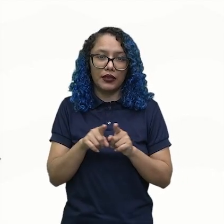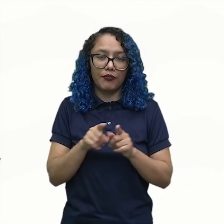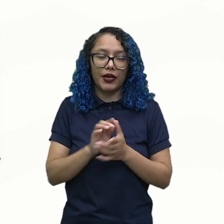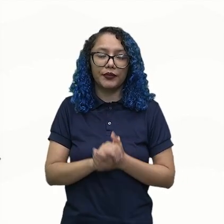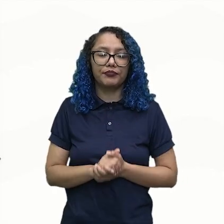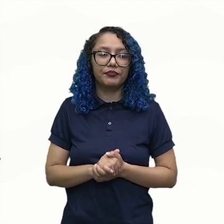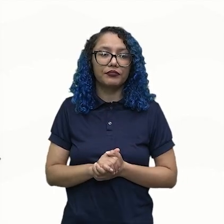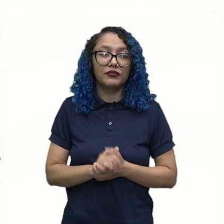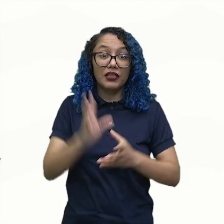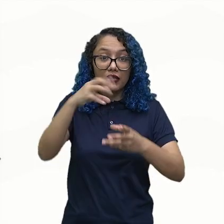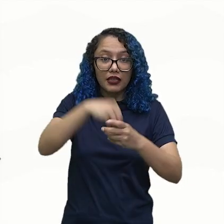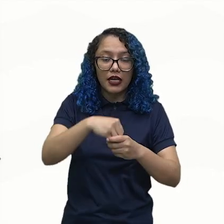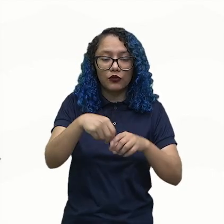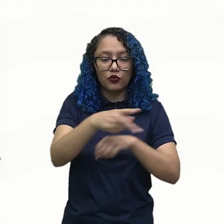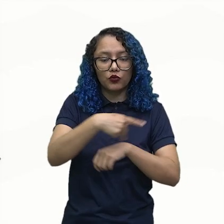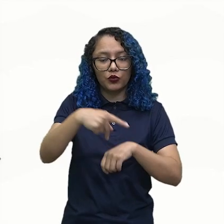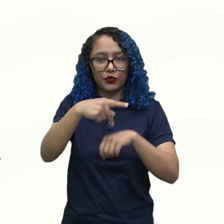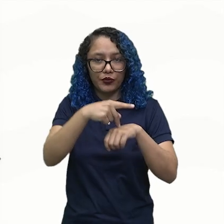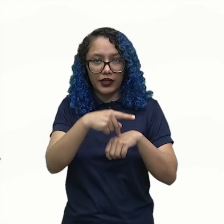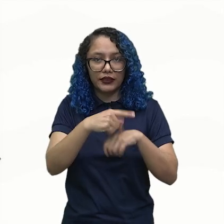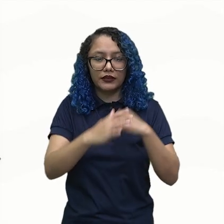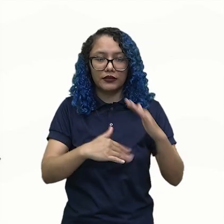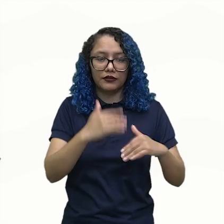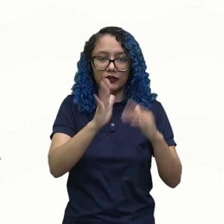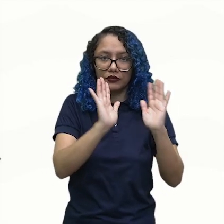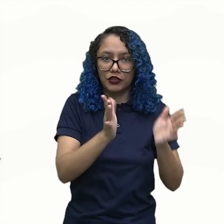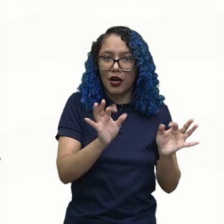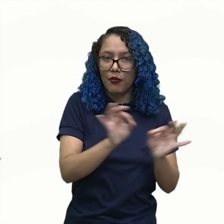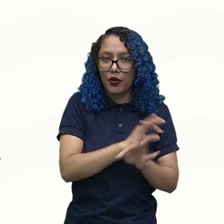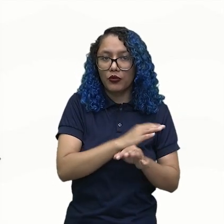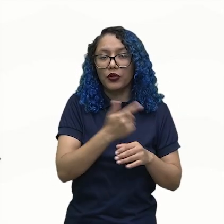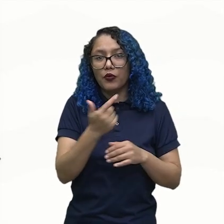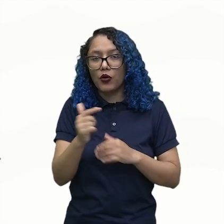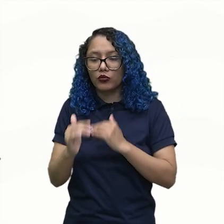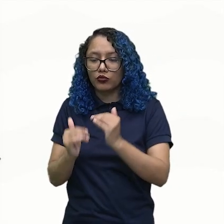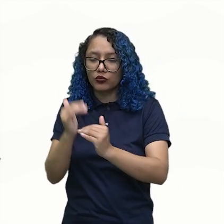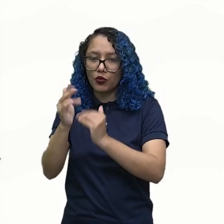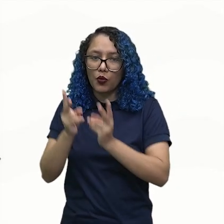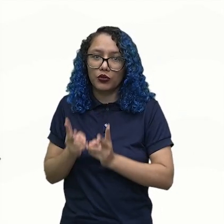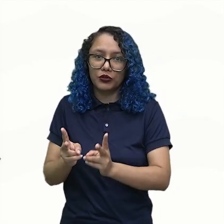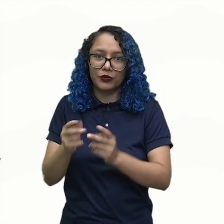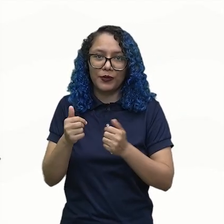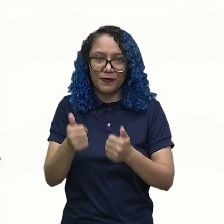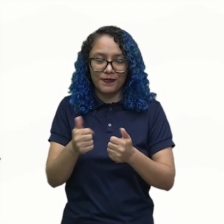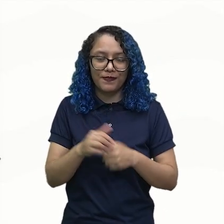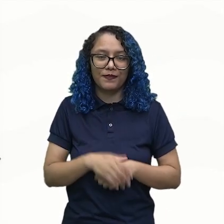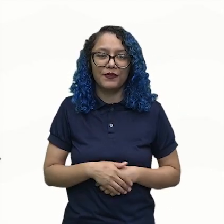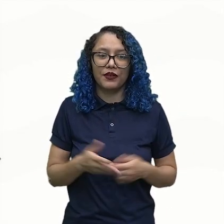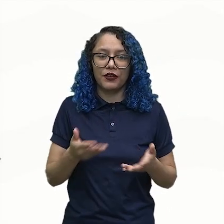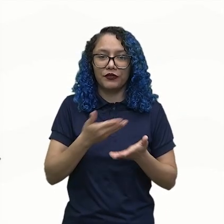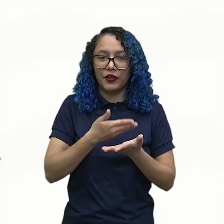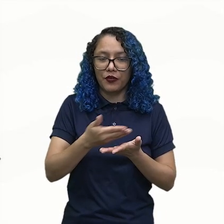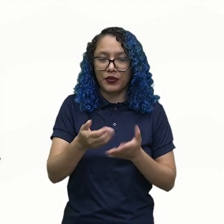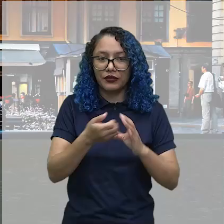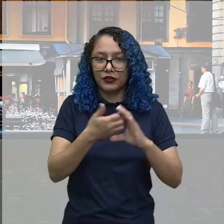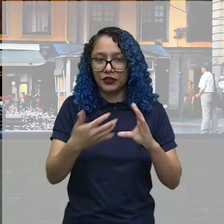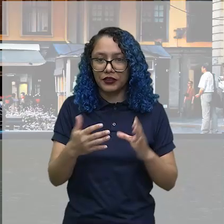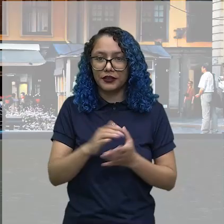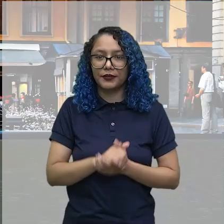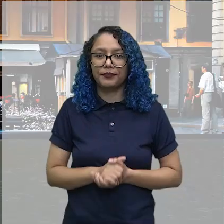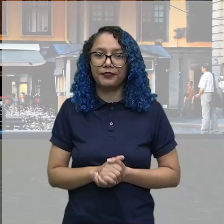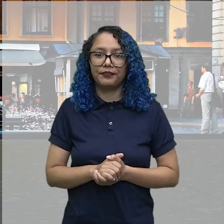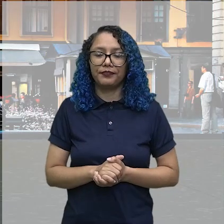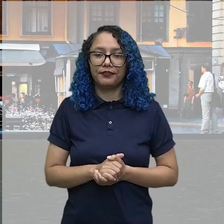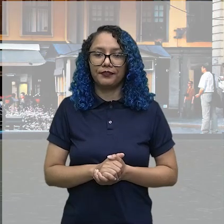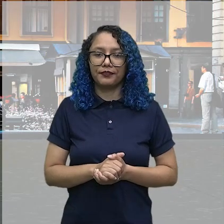nos países desenvolvidos e nos países em desenvolvimento ou emergente. Vamos começar com as características das